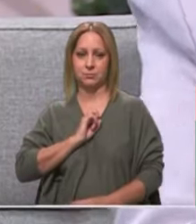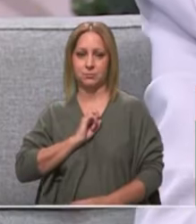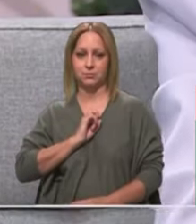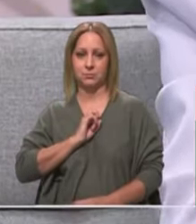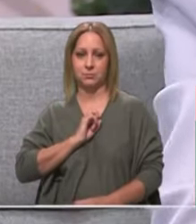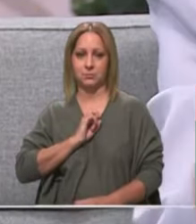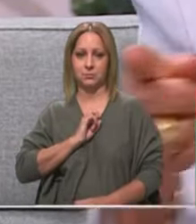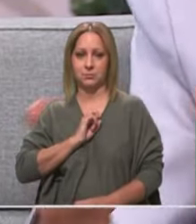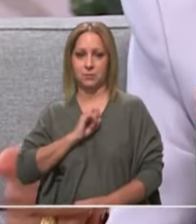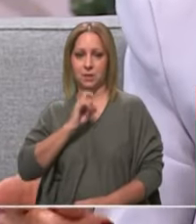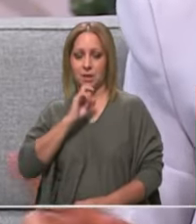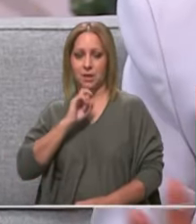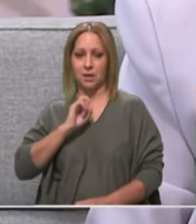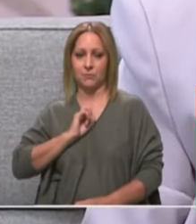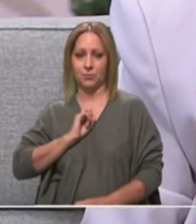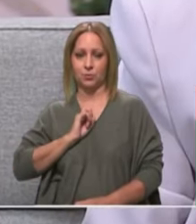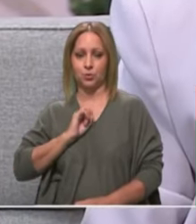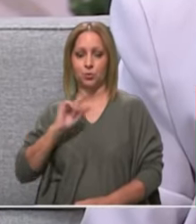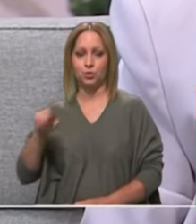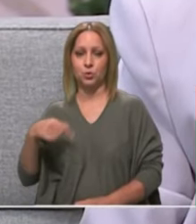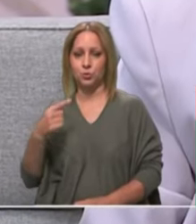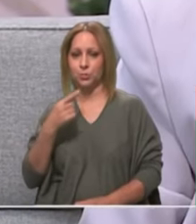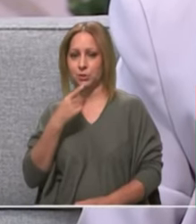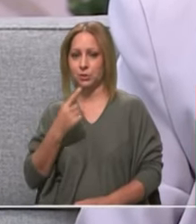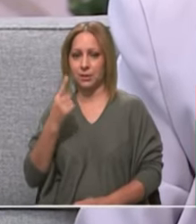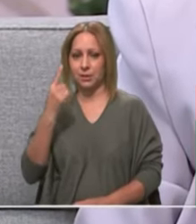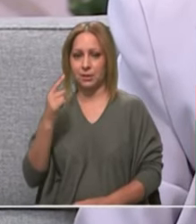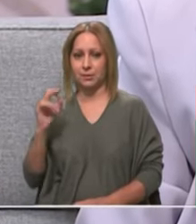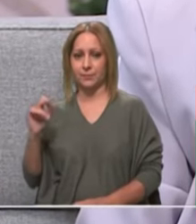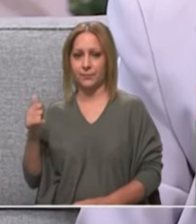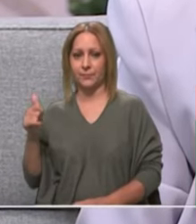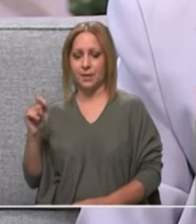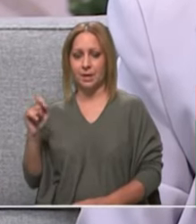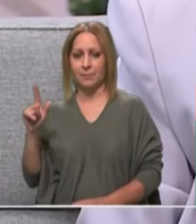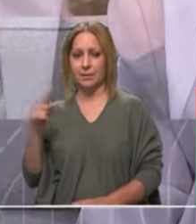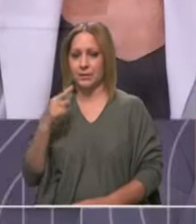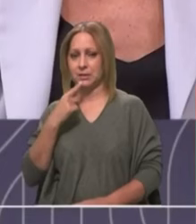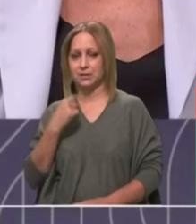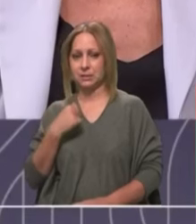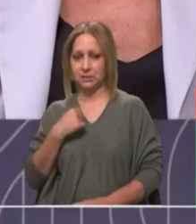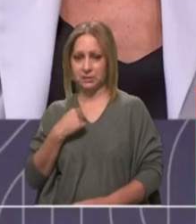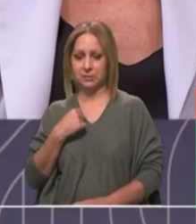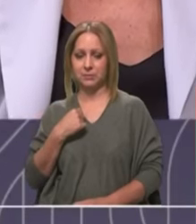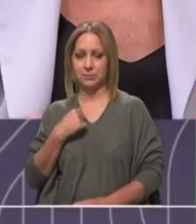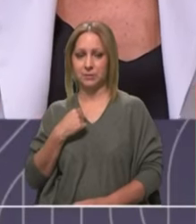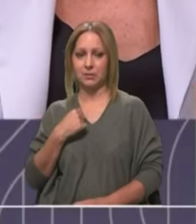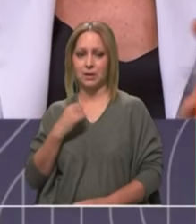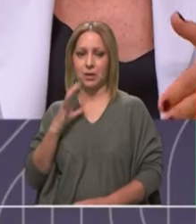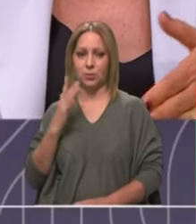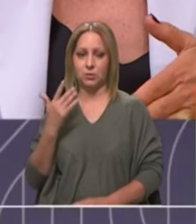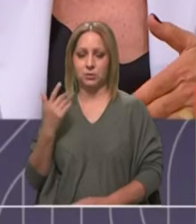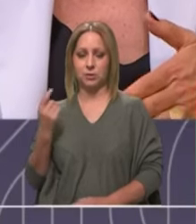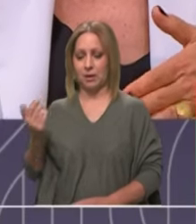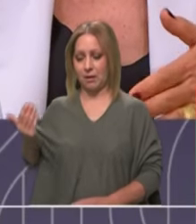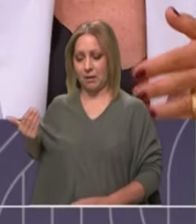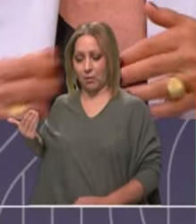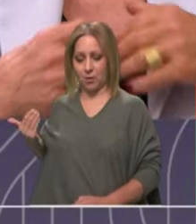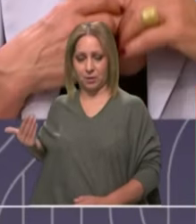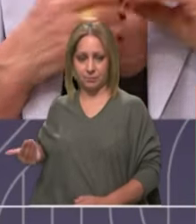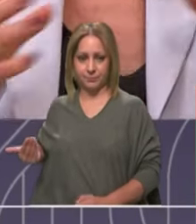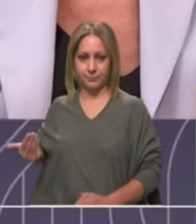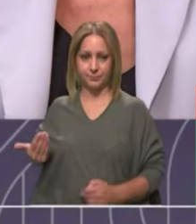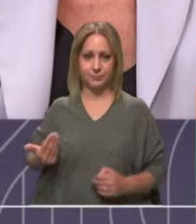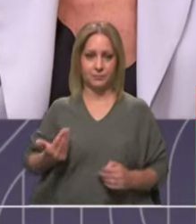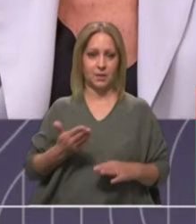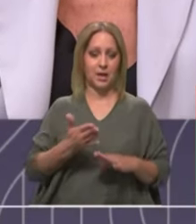a a queixa estava feita Portanto o Abel disse-me eh o que se estava a passar agora muito muito recentemente porque